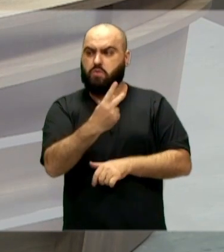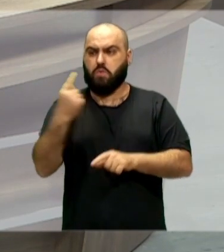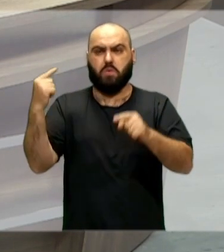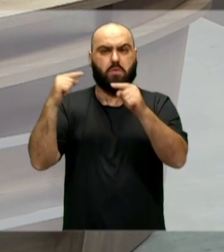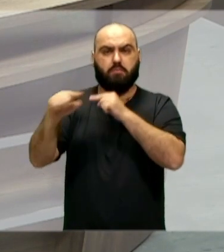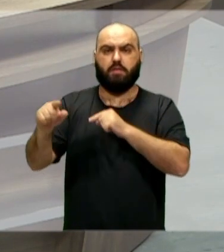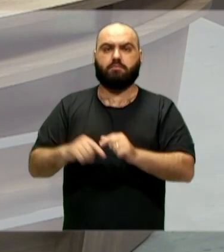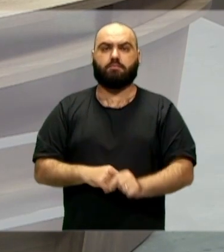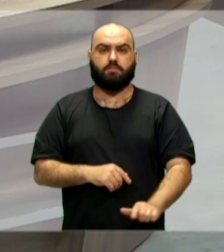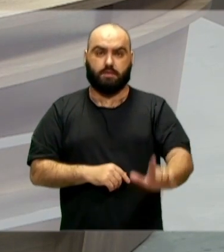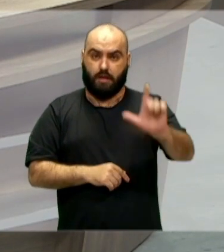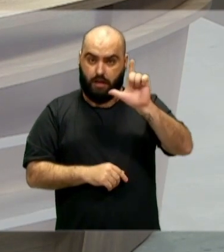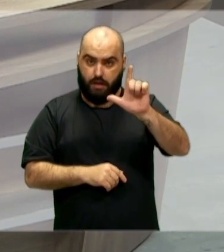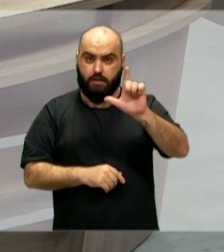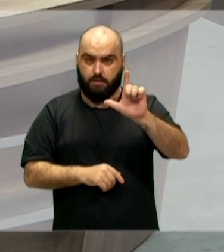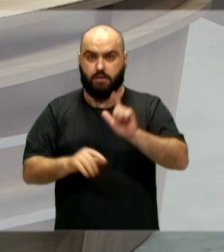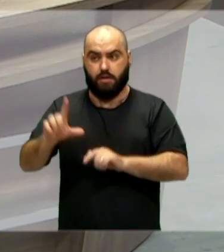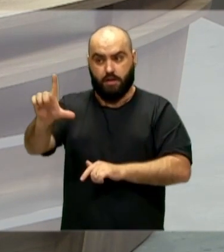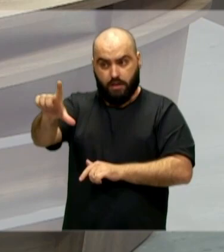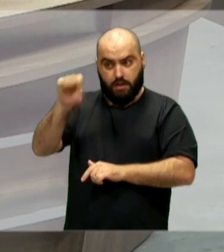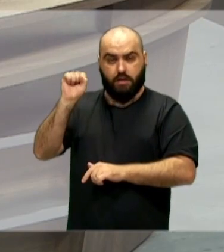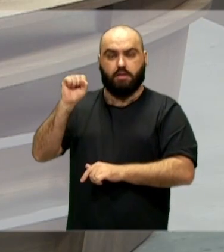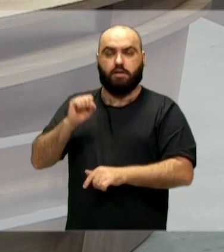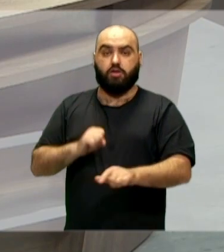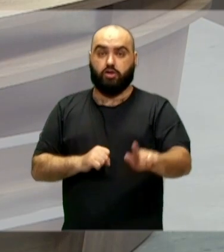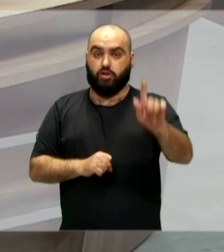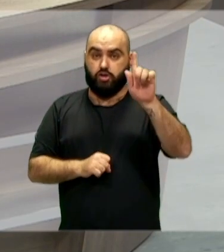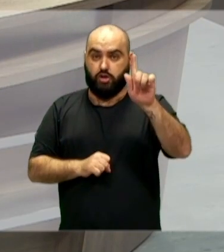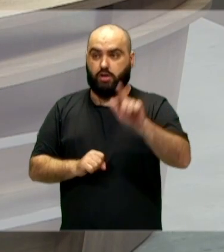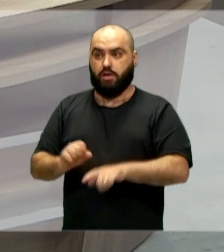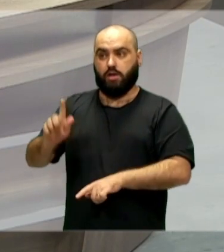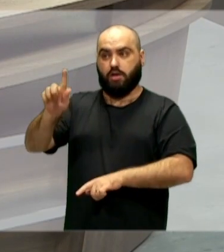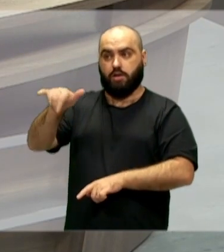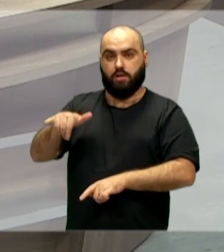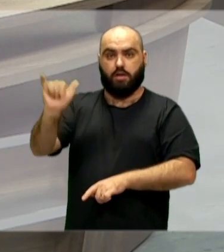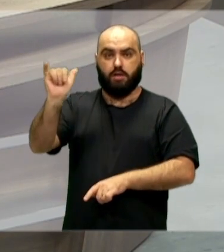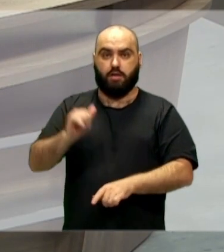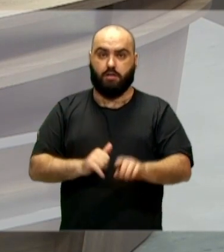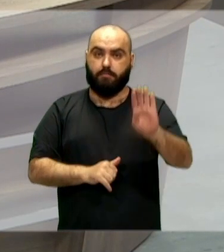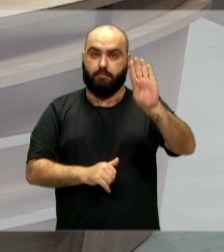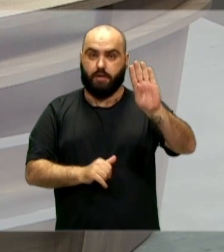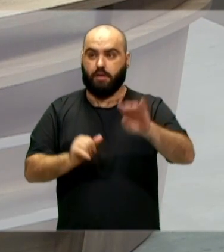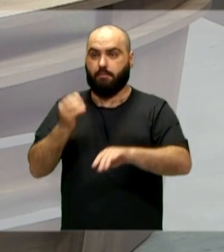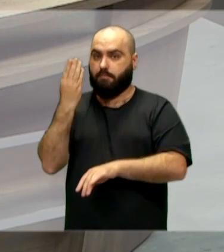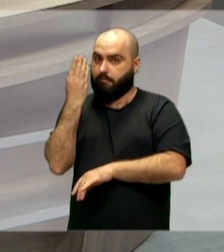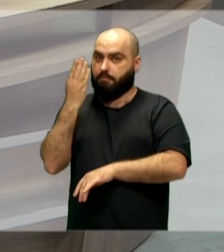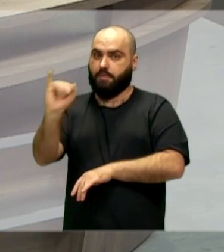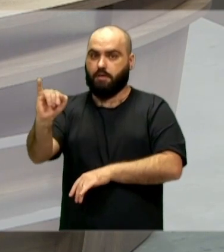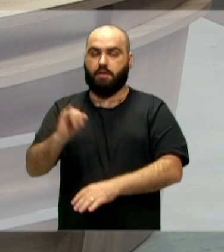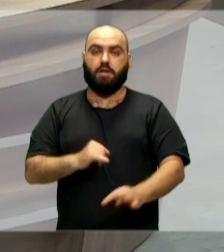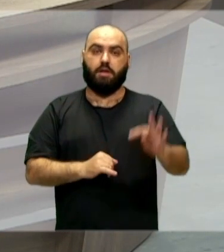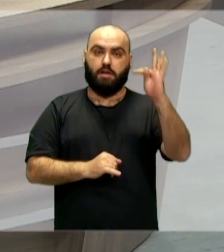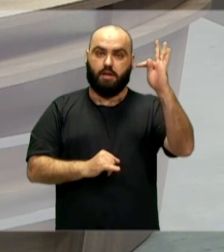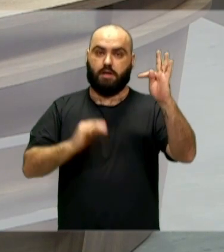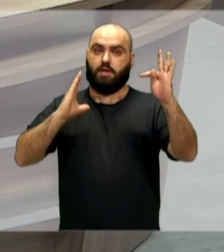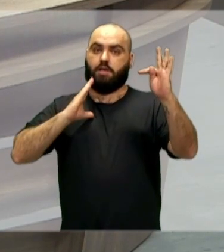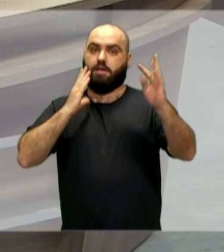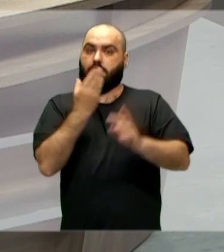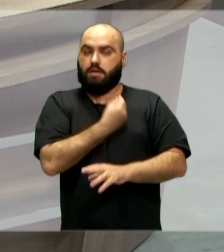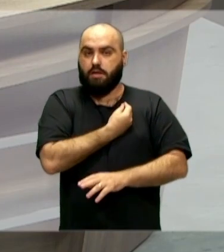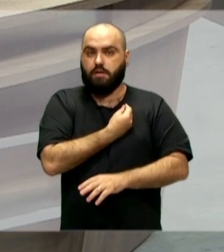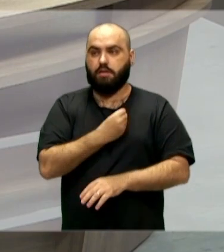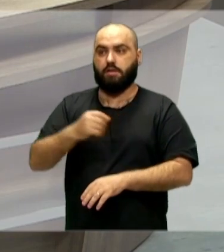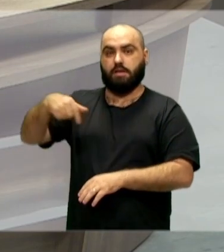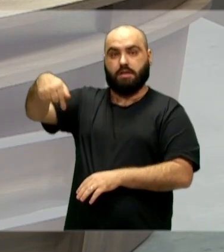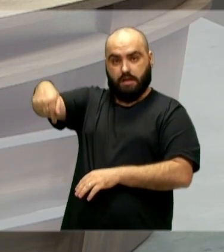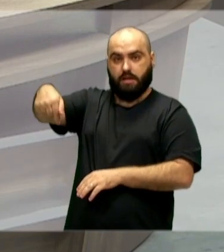L é de lésbicas, G de gays, B de bissexuais, T de trans, Q de queer.